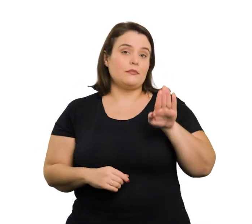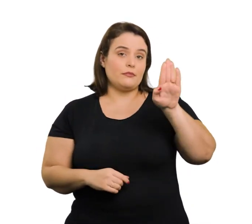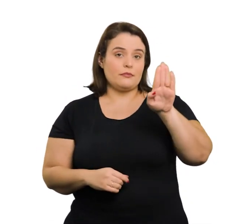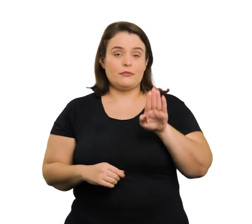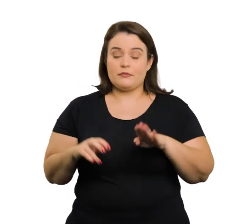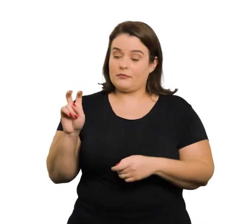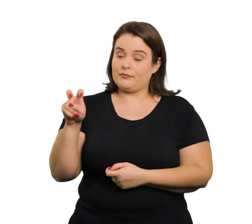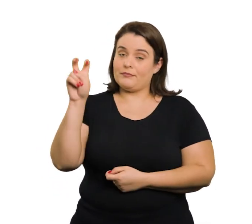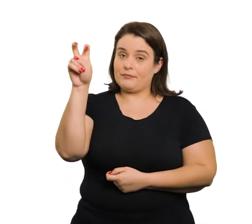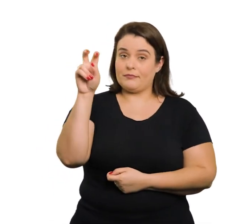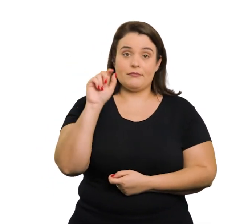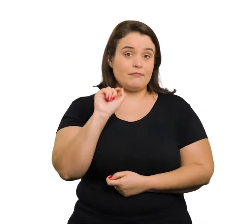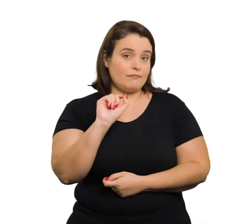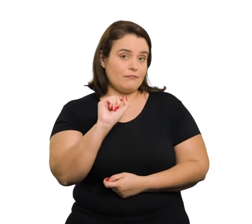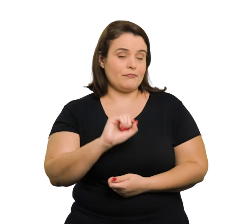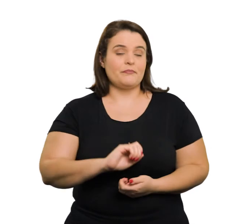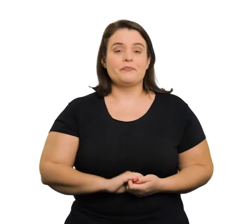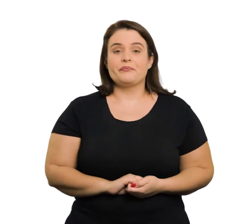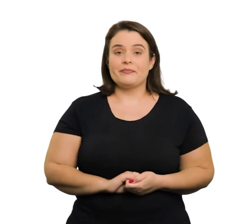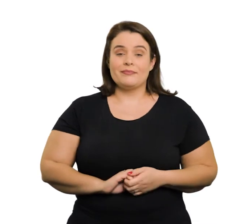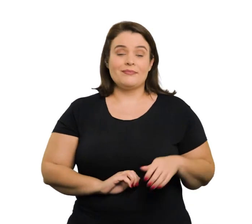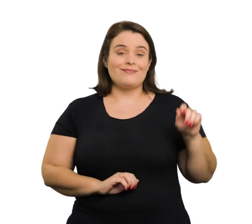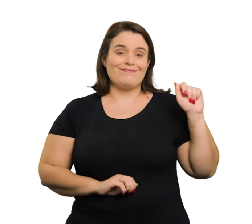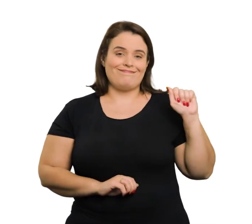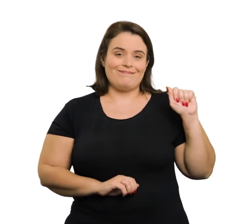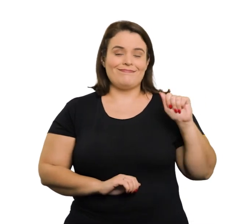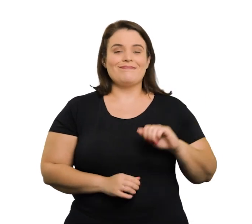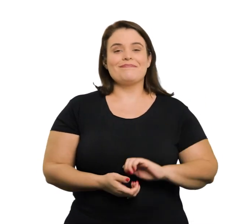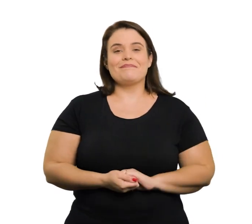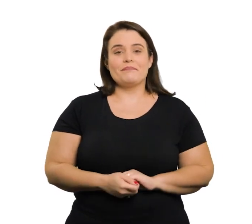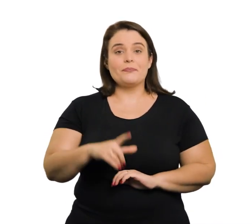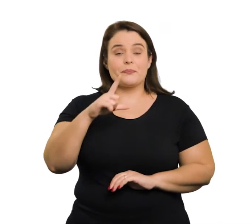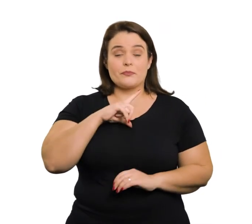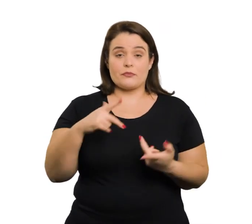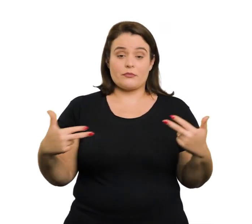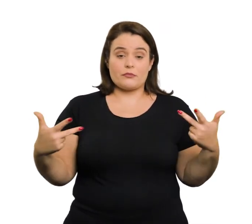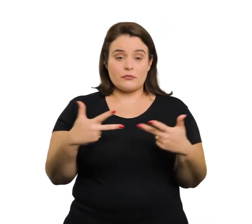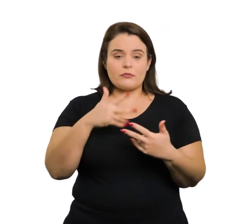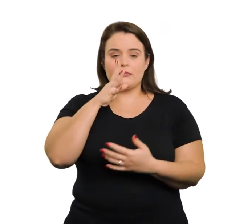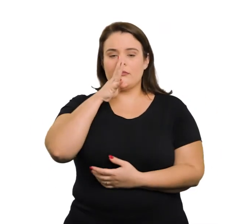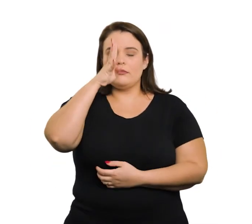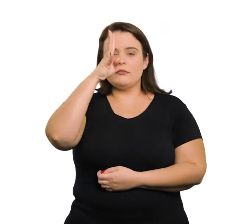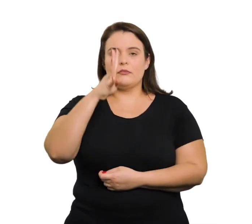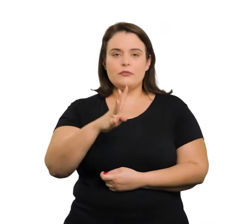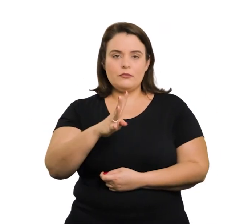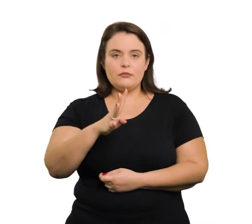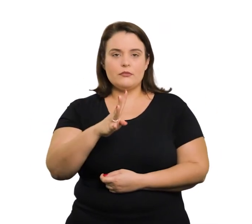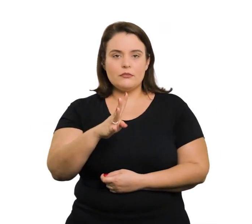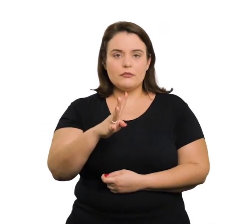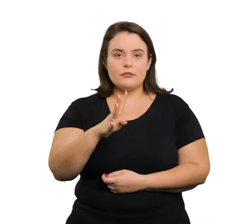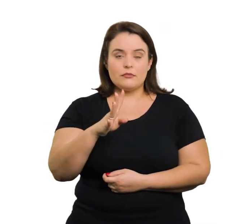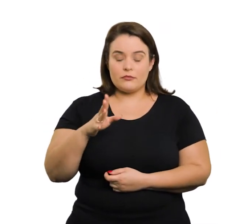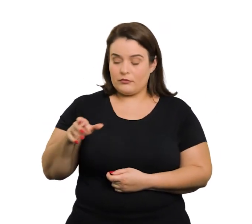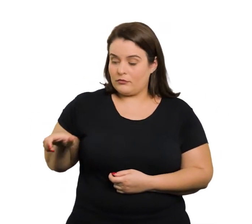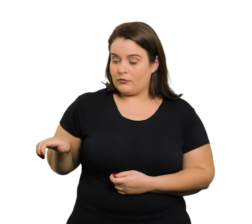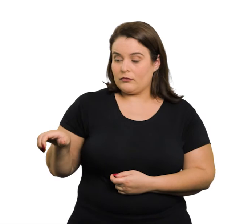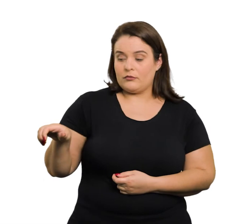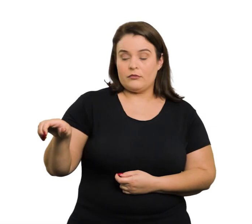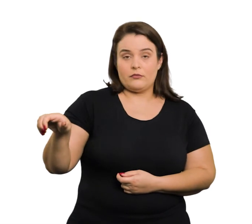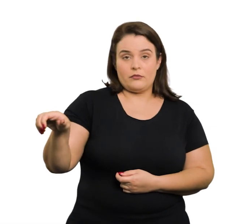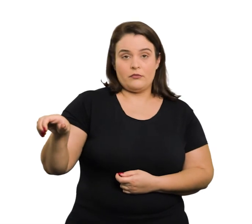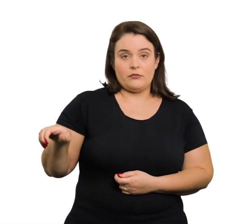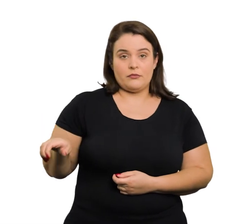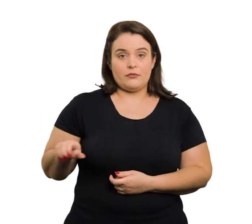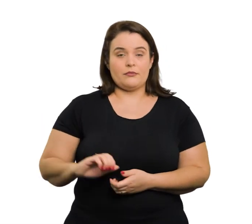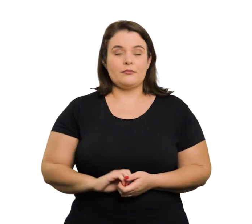nas escadas e rampas nas seguintes situações: a. Existência de elementos interrompendo pelo